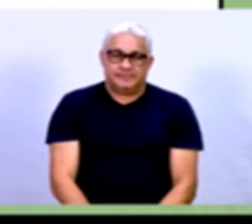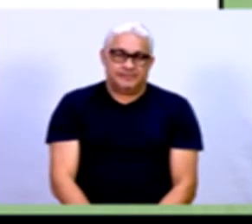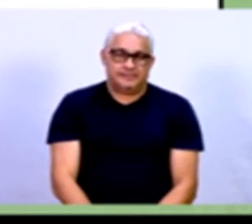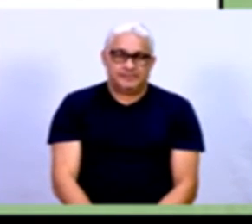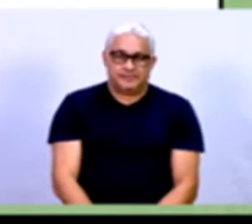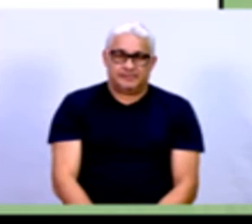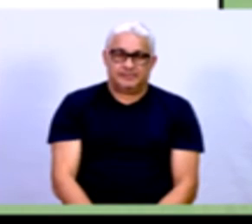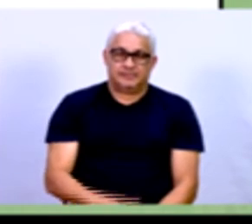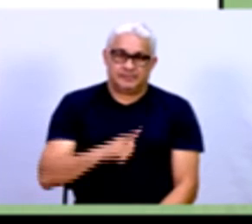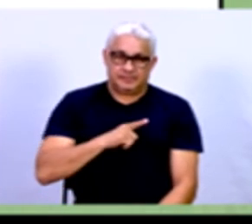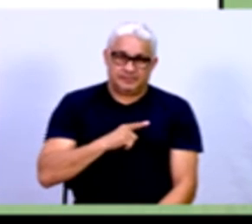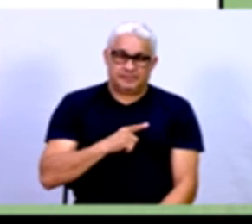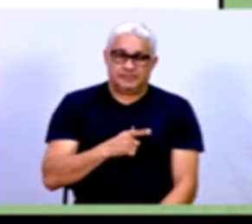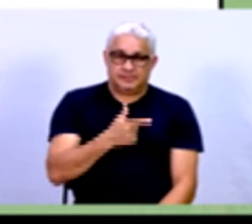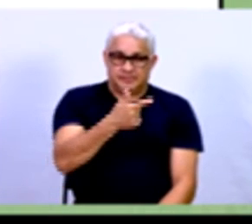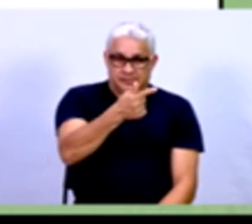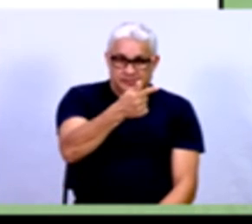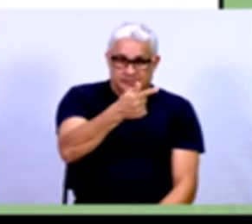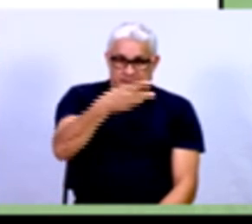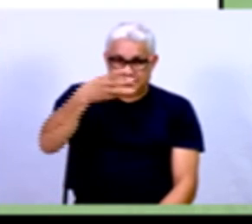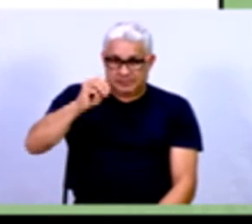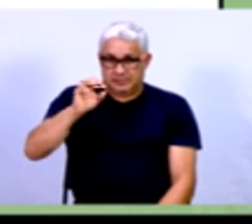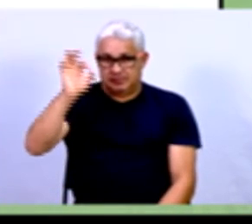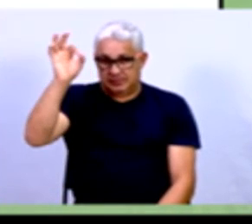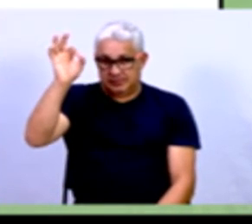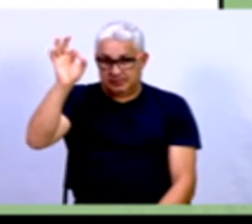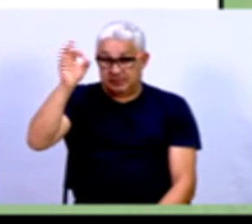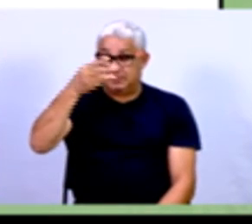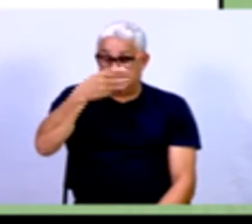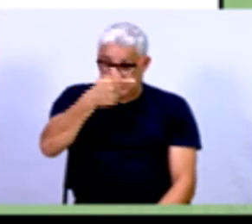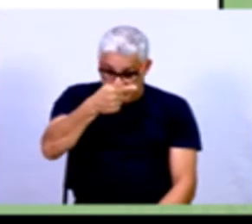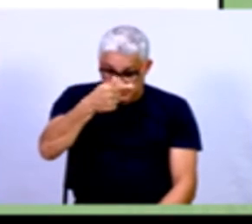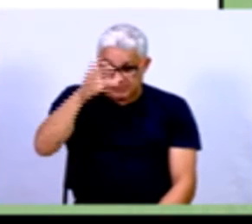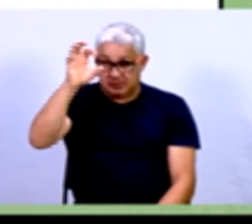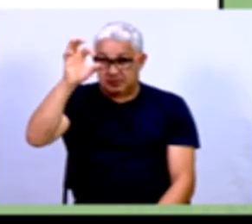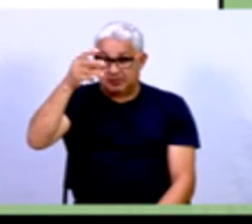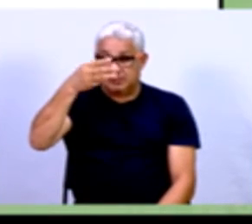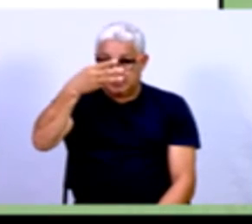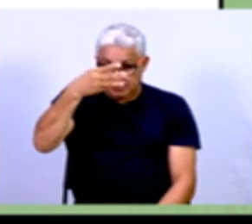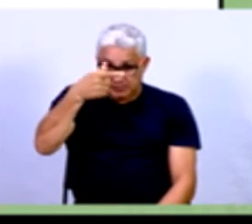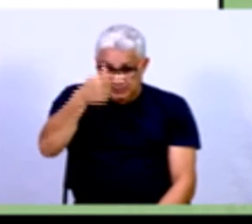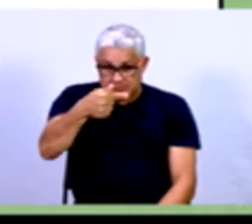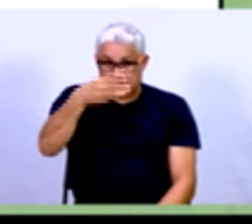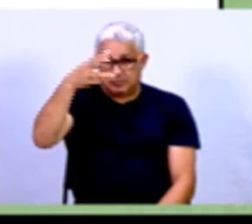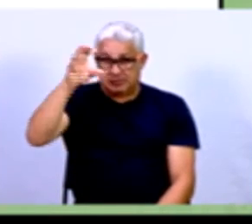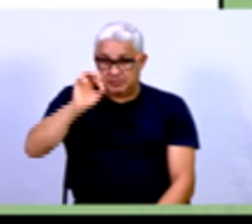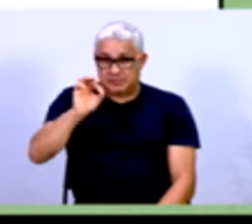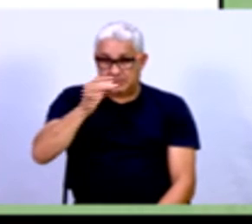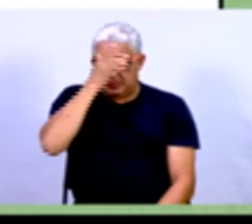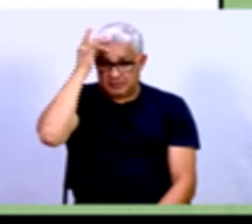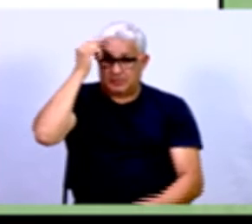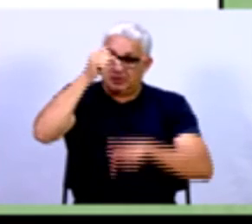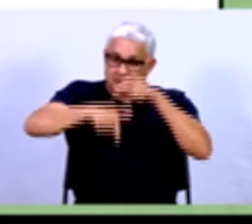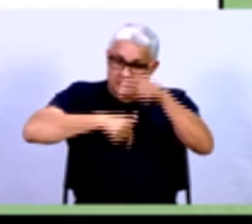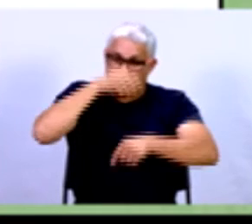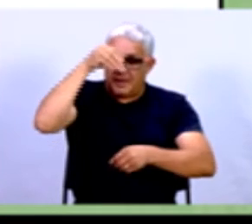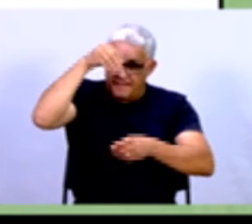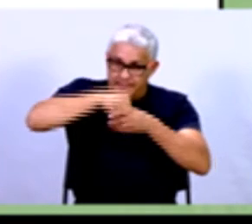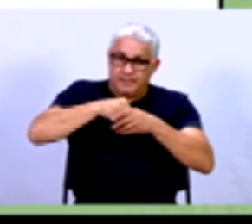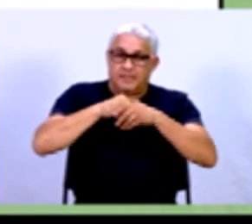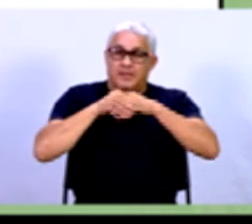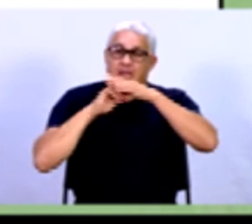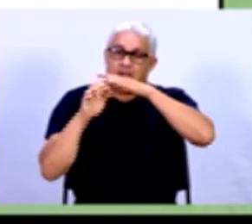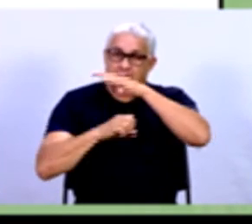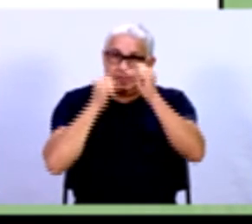há 730 funcionários na indústria e que durante o planejamento, ó, tá vendo? Durante o planejamento